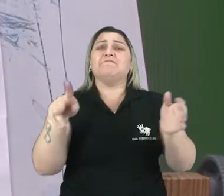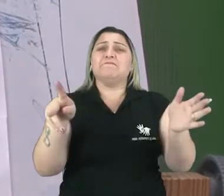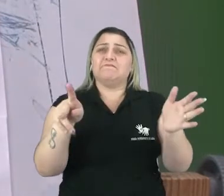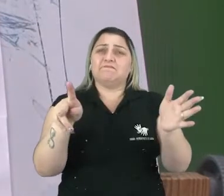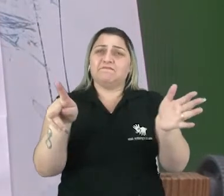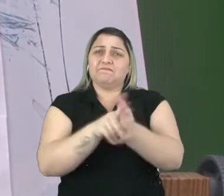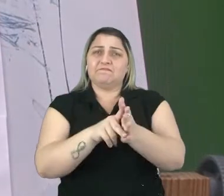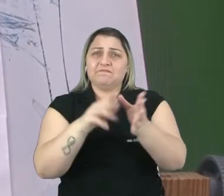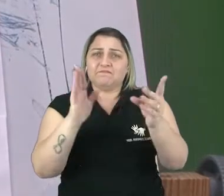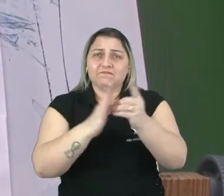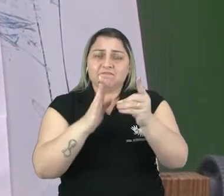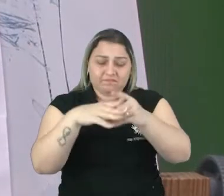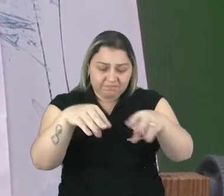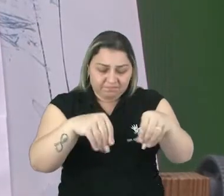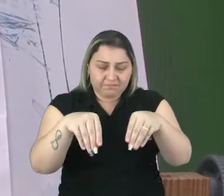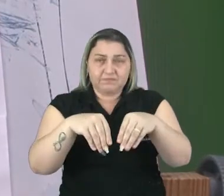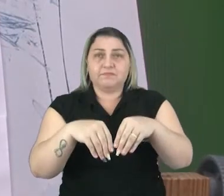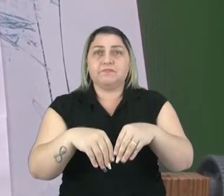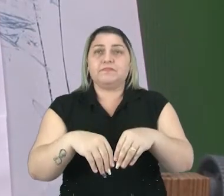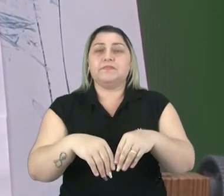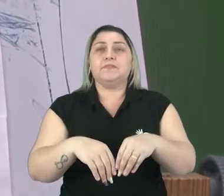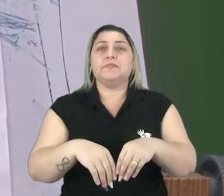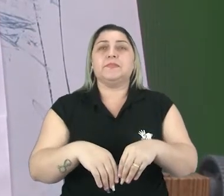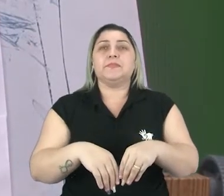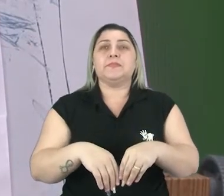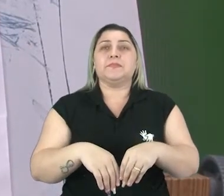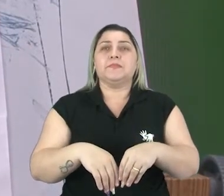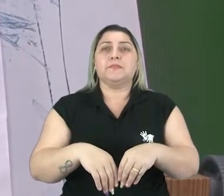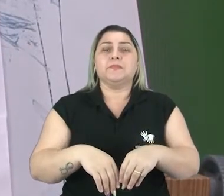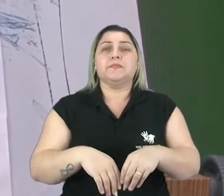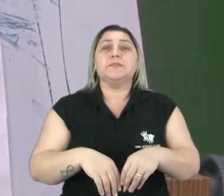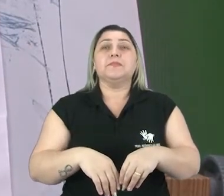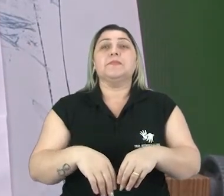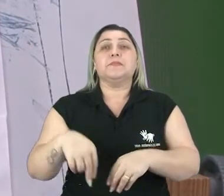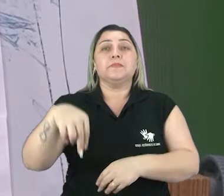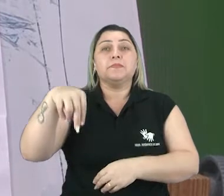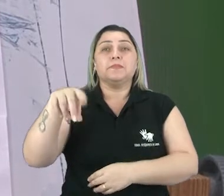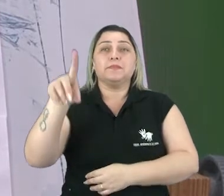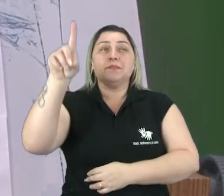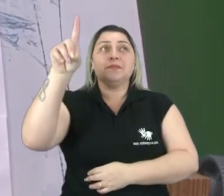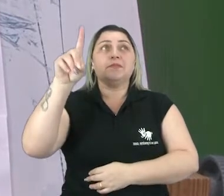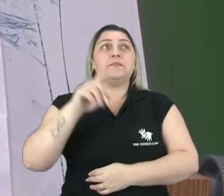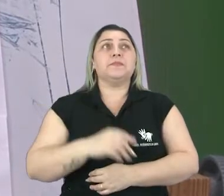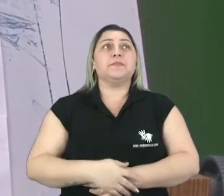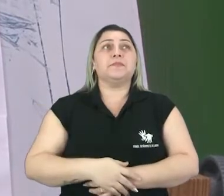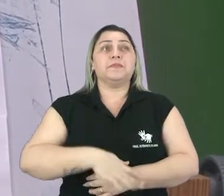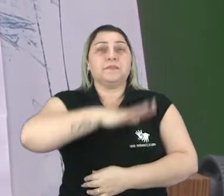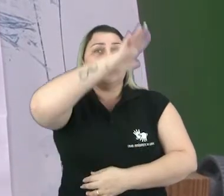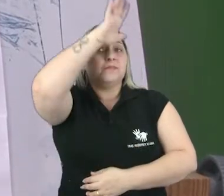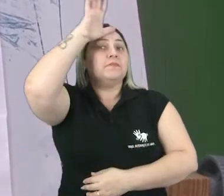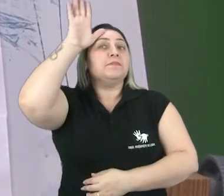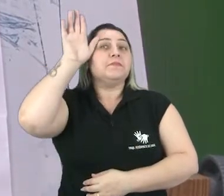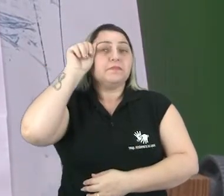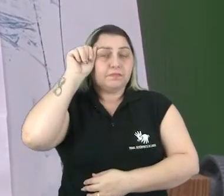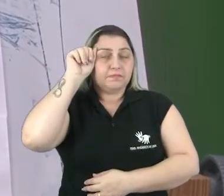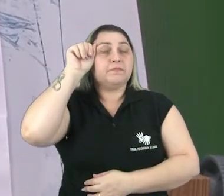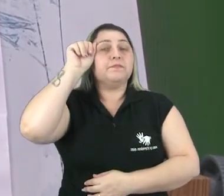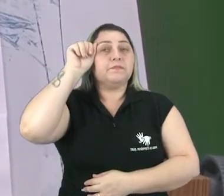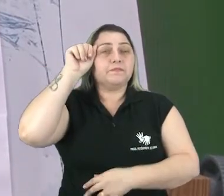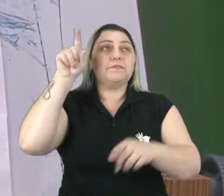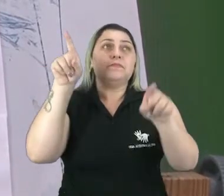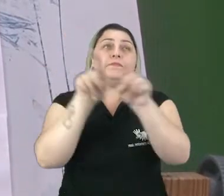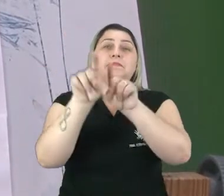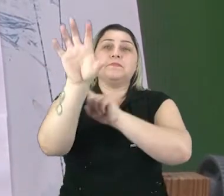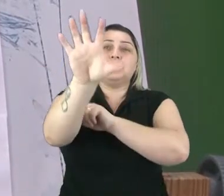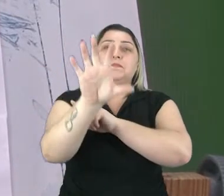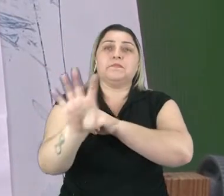muito tempo, né? A terra aqui, ó, no Nordeste, tá? A Amazônia, lembrando, a Amazônia Legal é toda essa